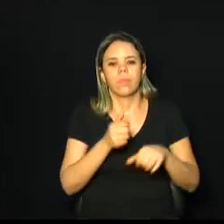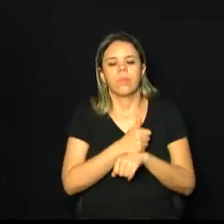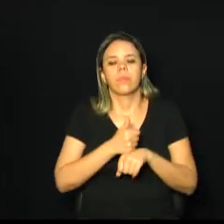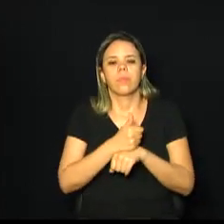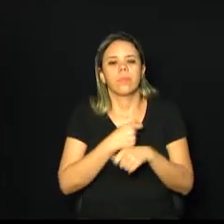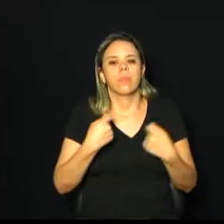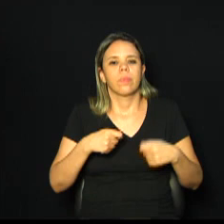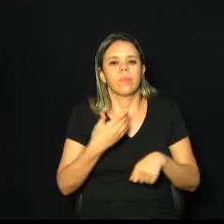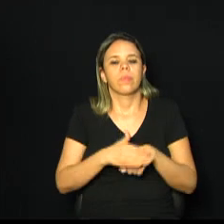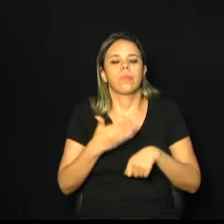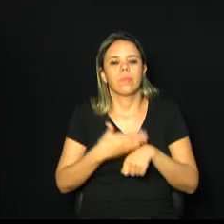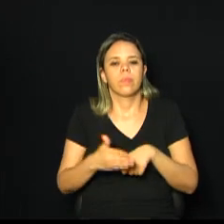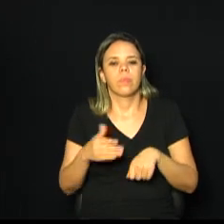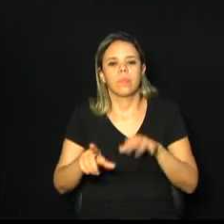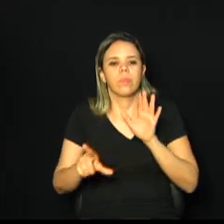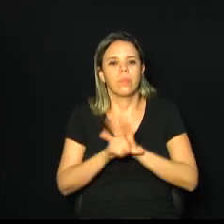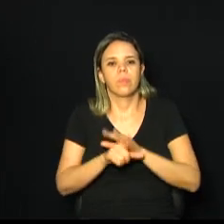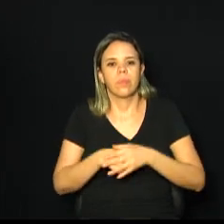para a aplicação disposto na lei.